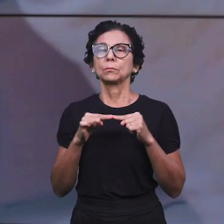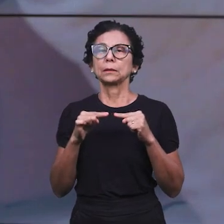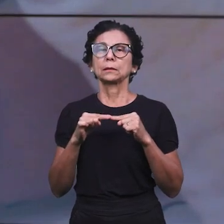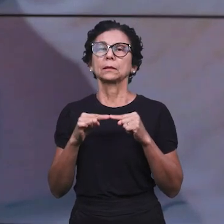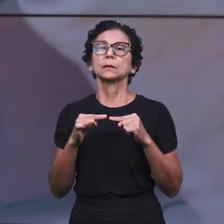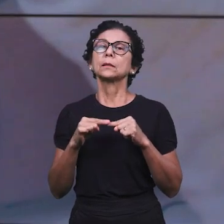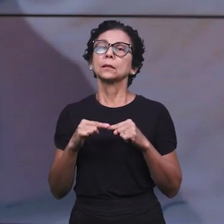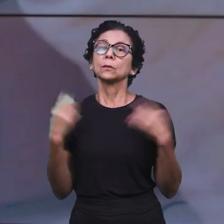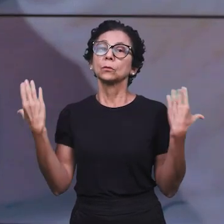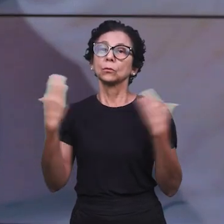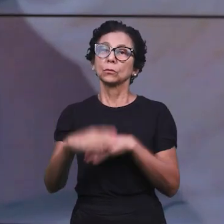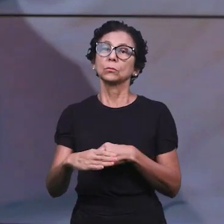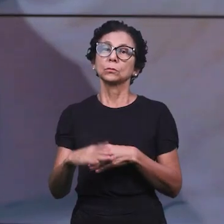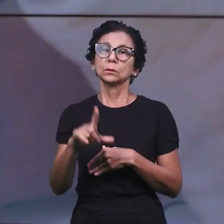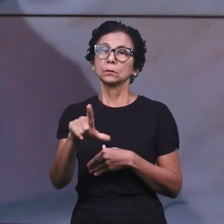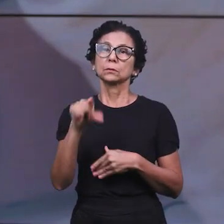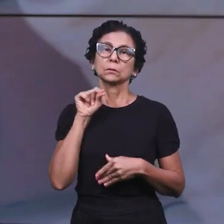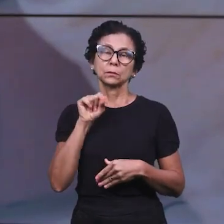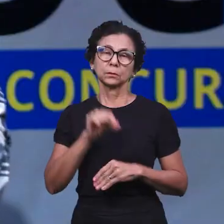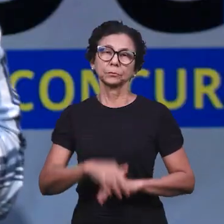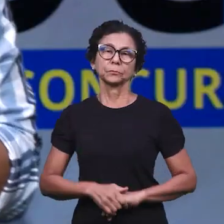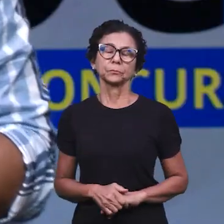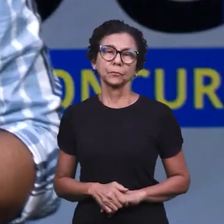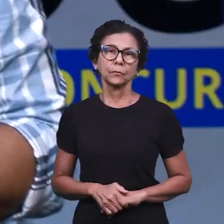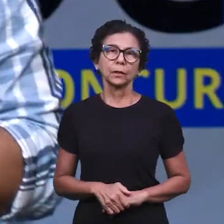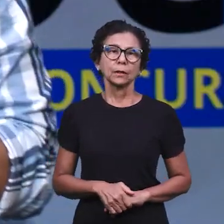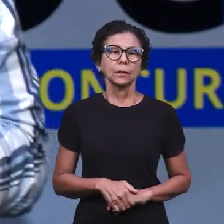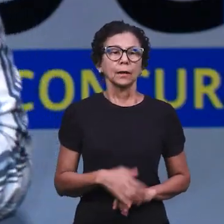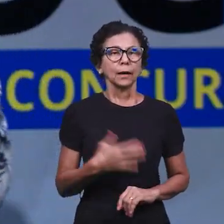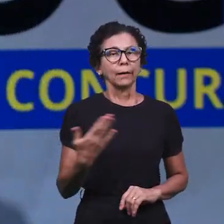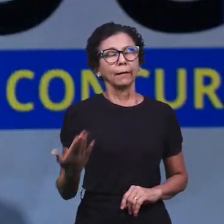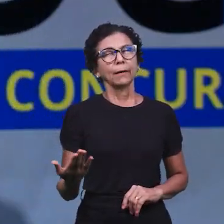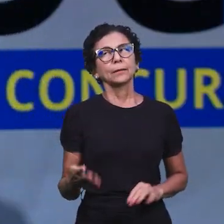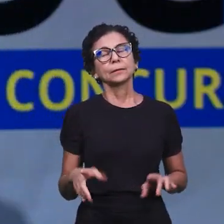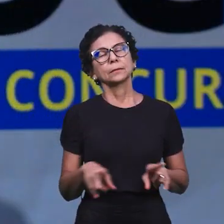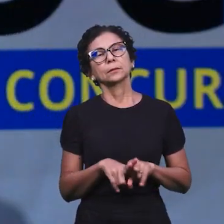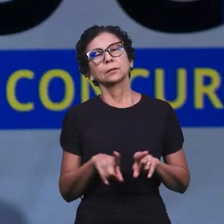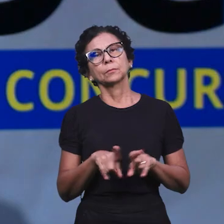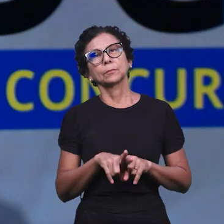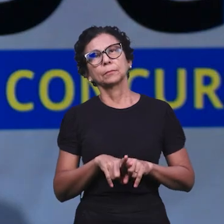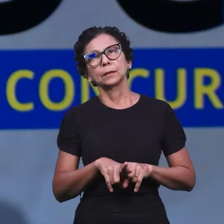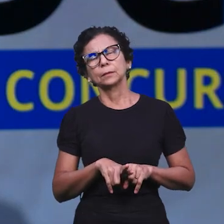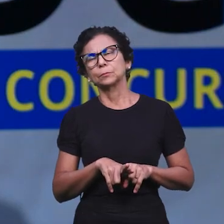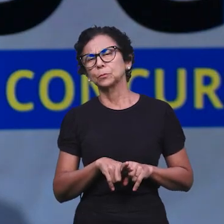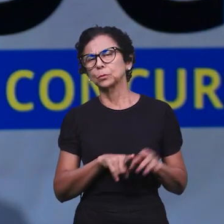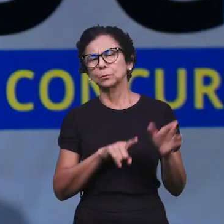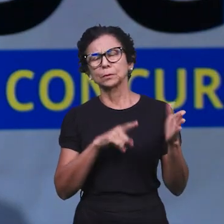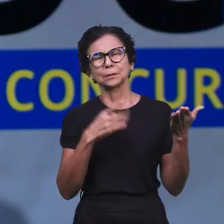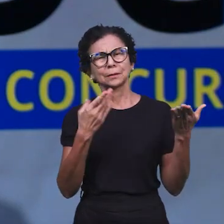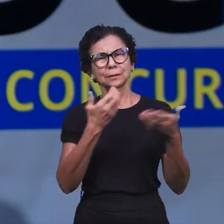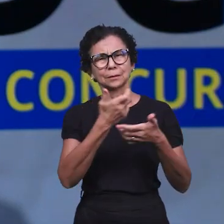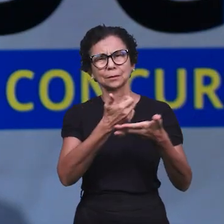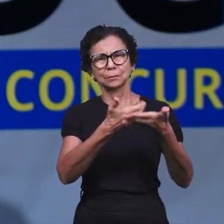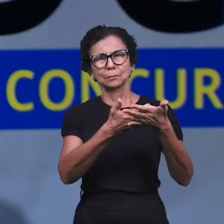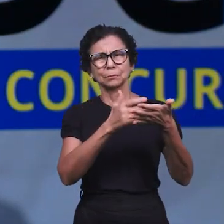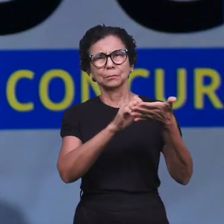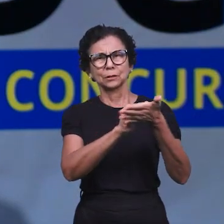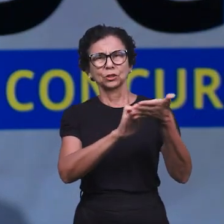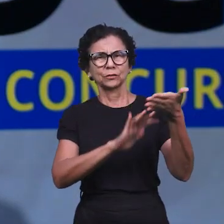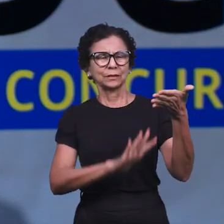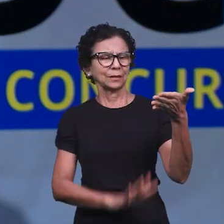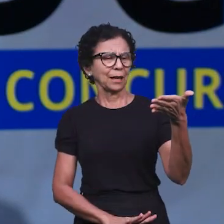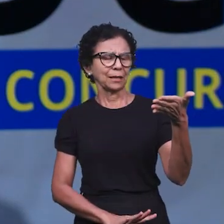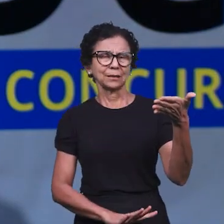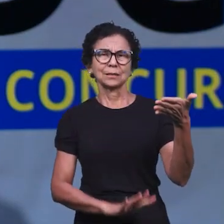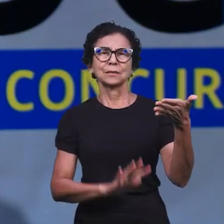se preparando. Questões. Você vai ter que resolver muitas questões ao longo da sua preparação.